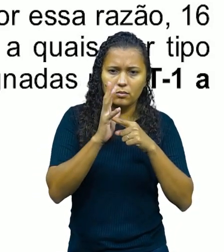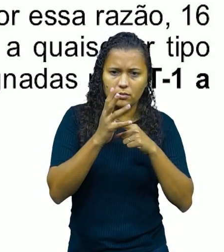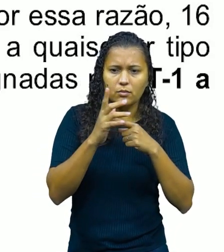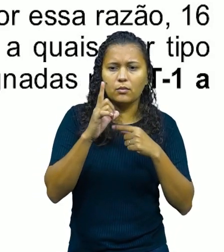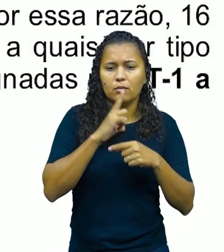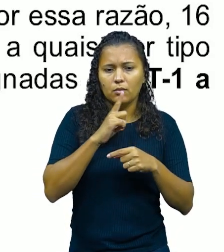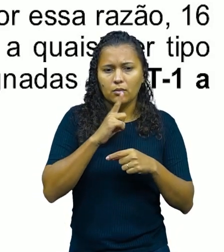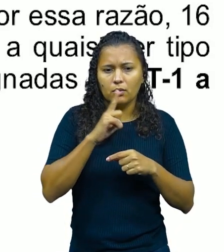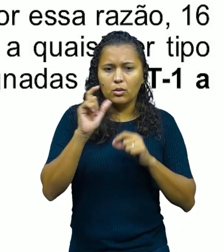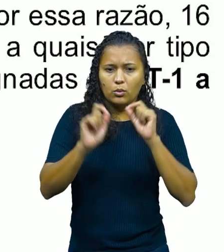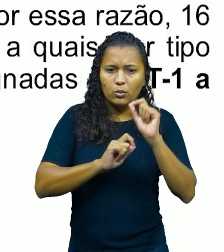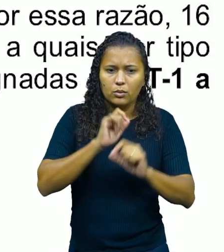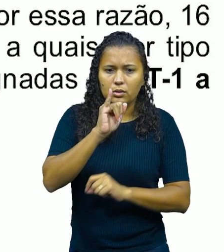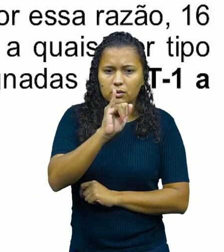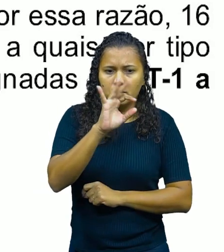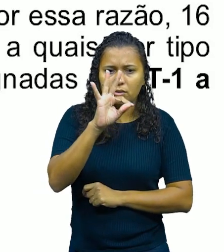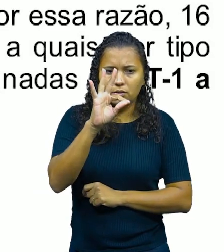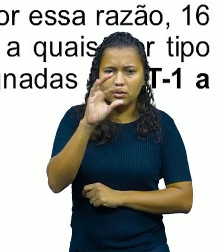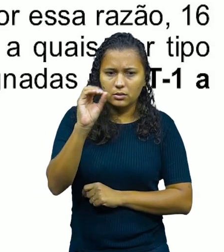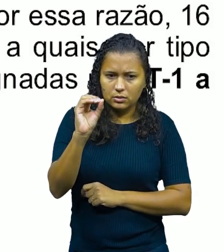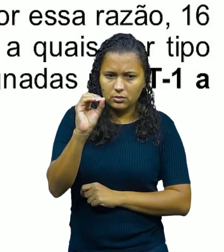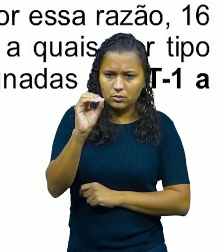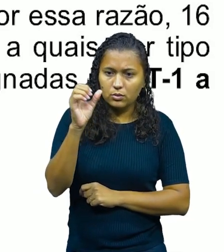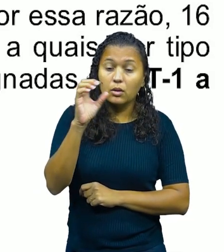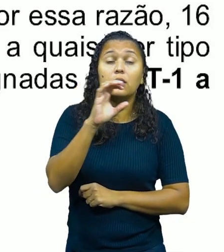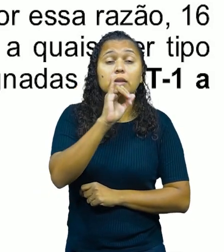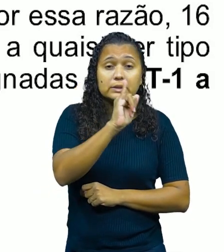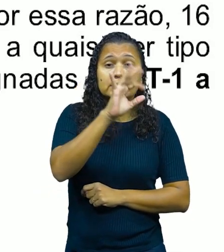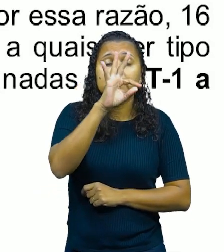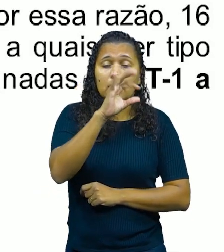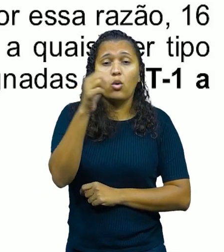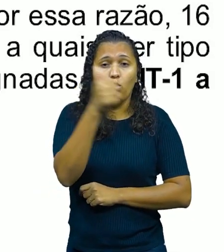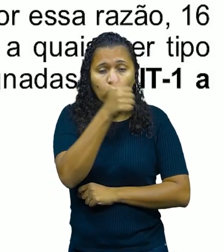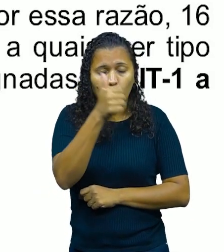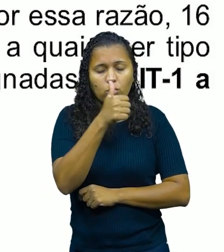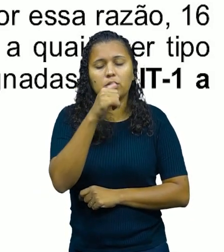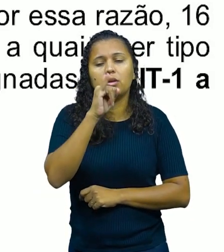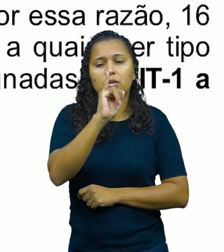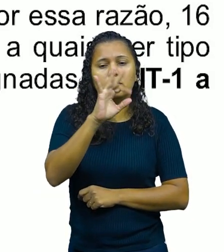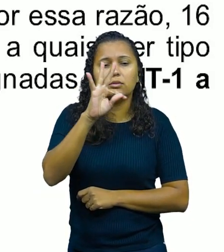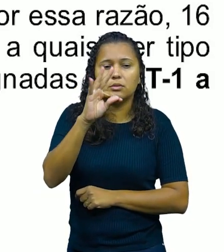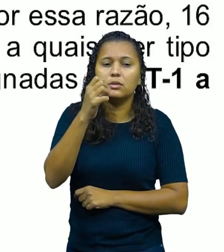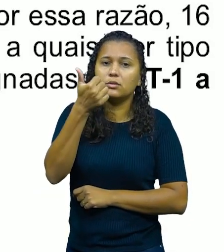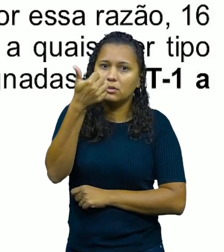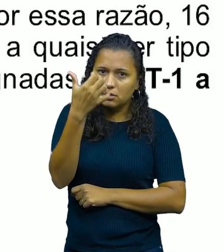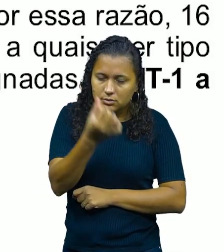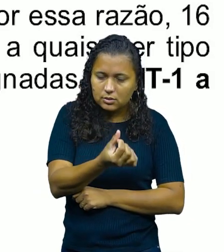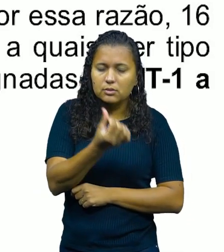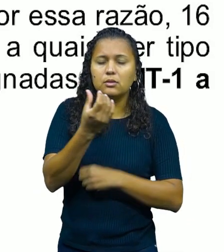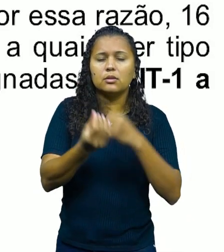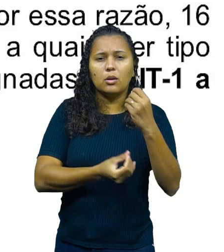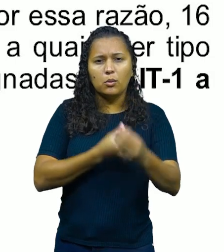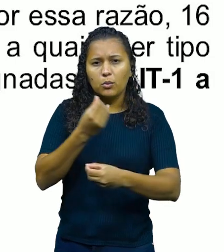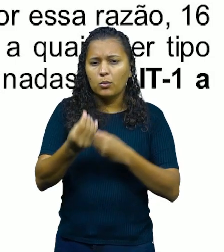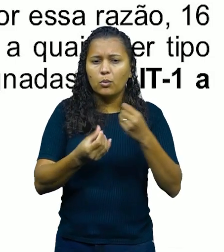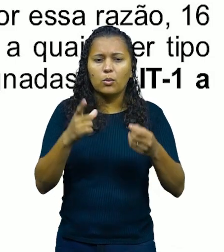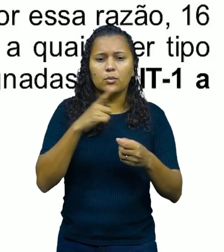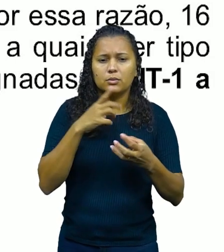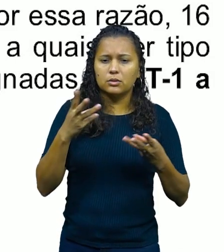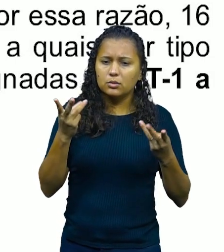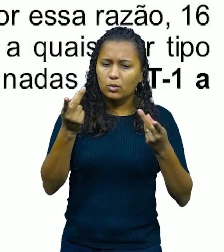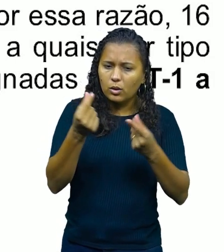são designadas por IT1 a IT16. Então são os graus de acabamento, né? Os